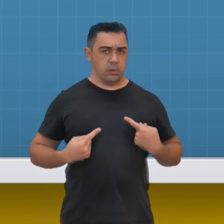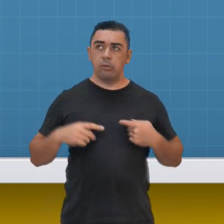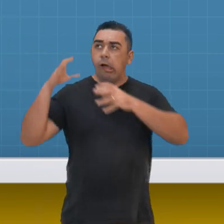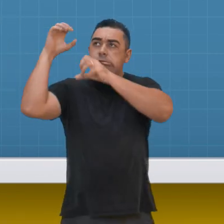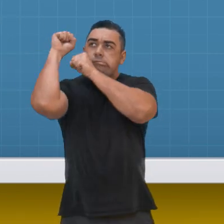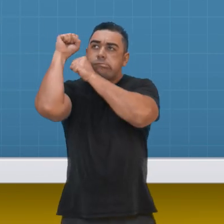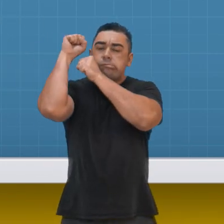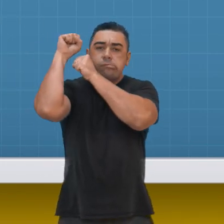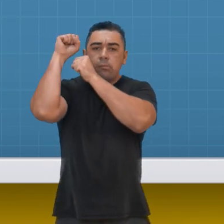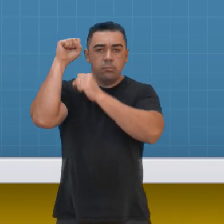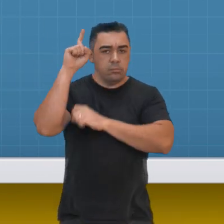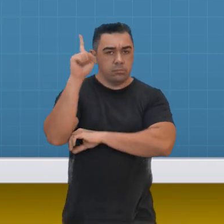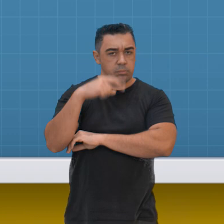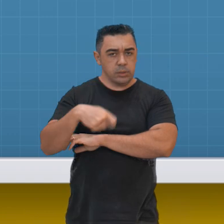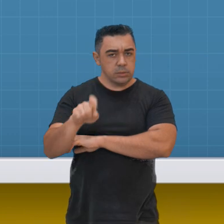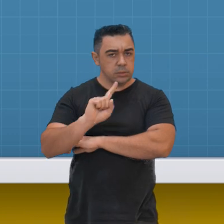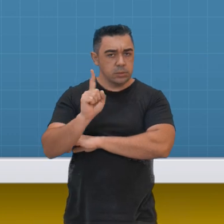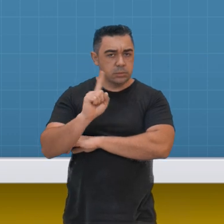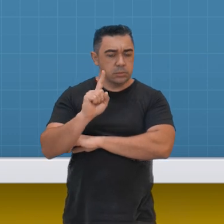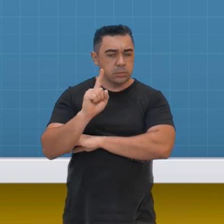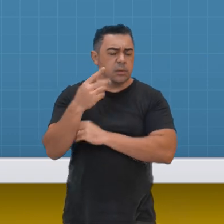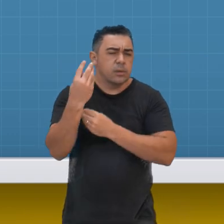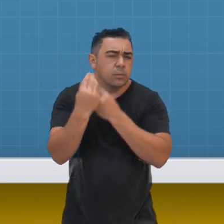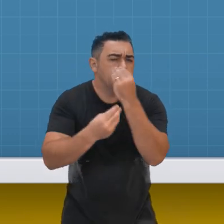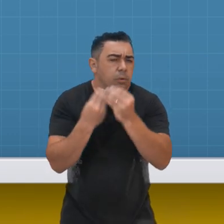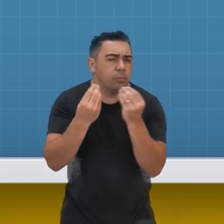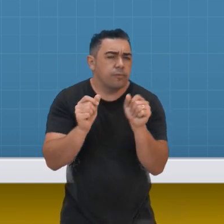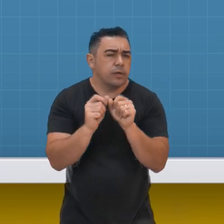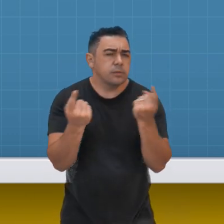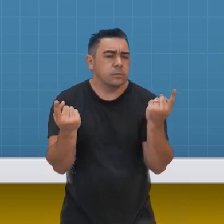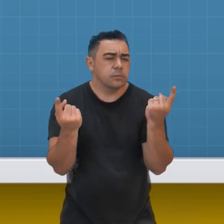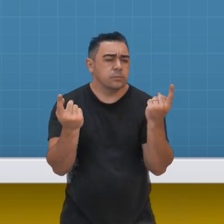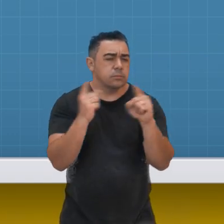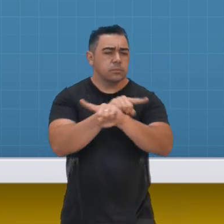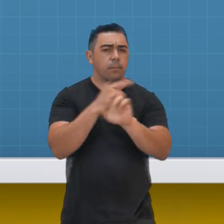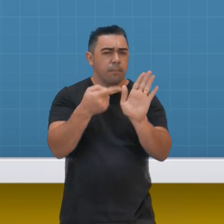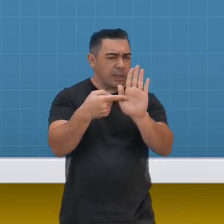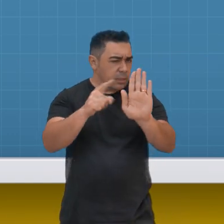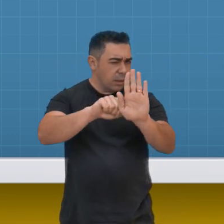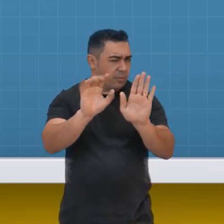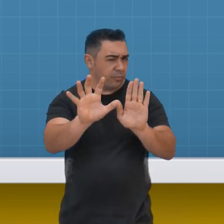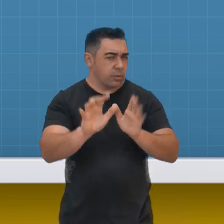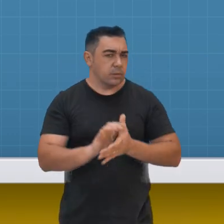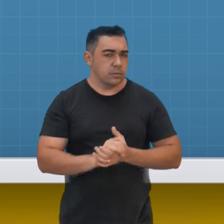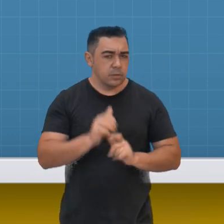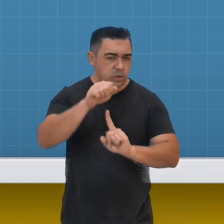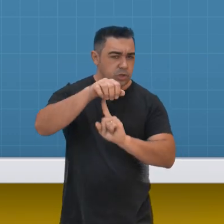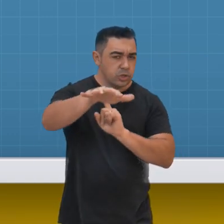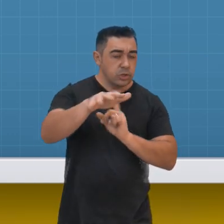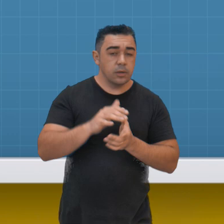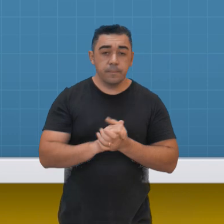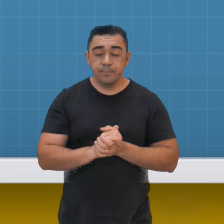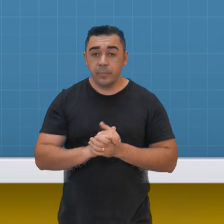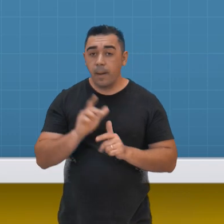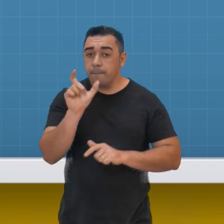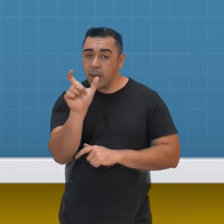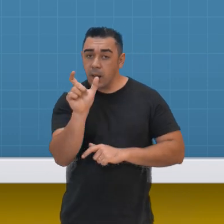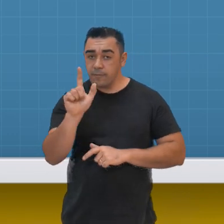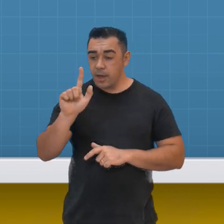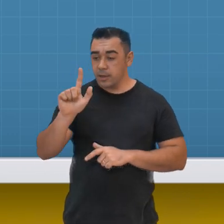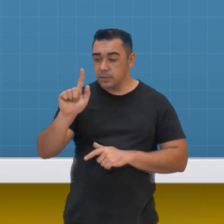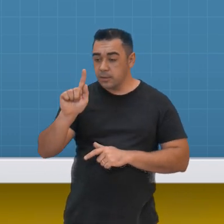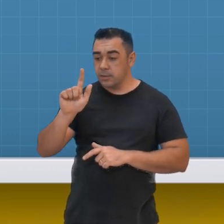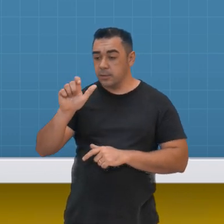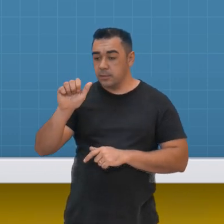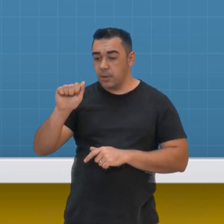galho. Não mesmo. Então, se nós estamos fazendo esse paralelo, nós vamos ver agora. A palavra